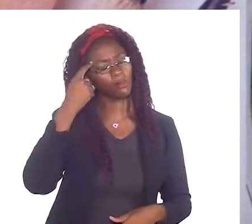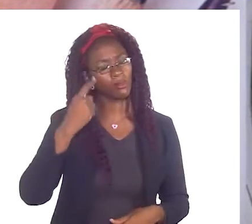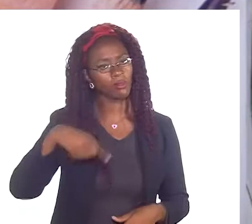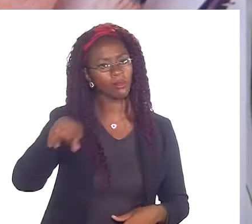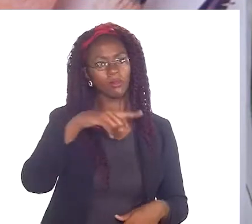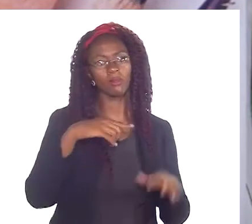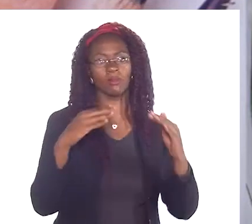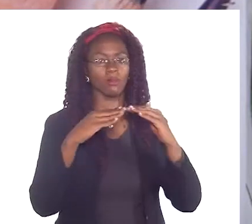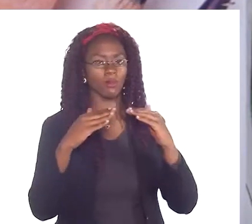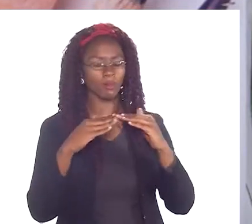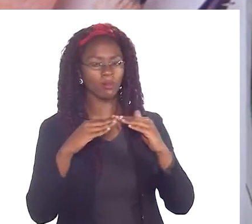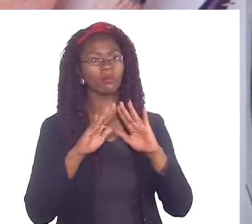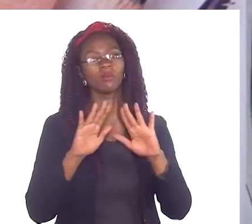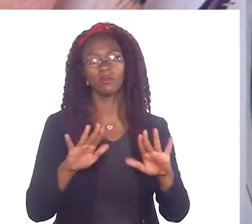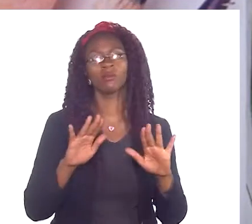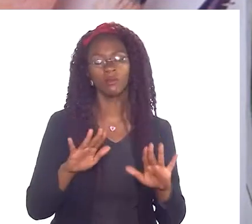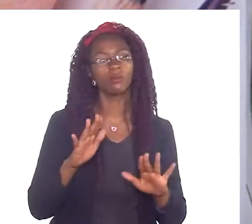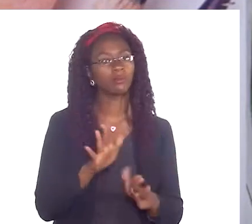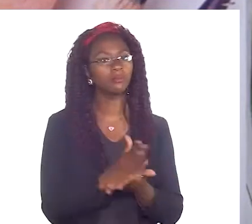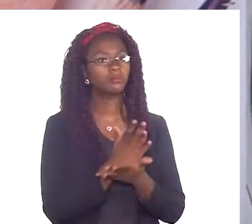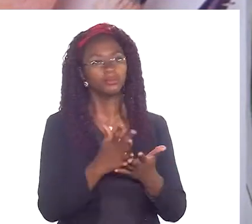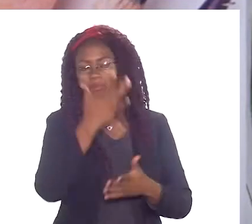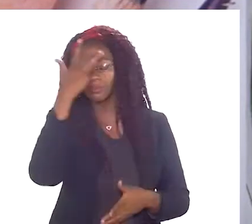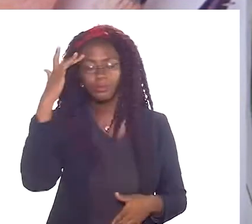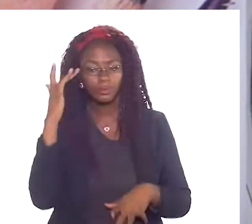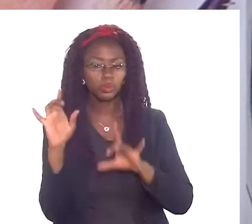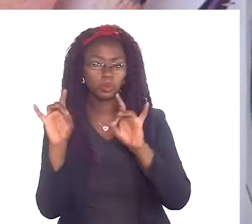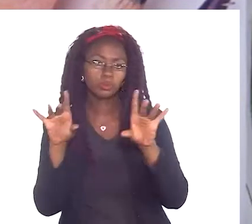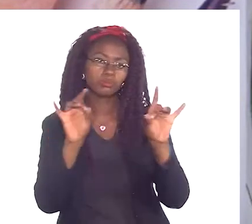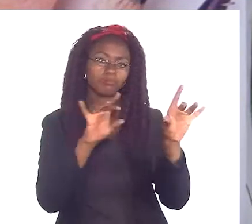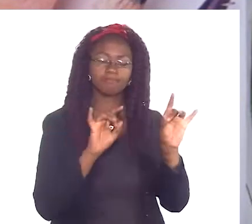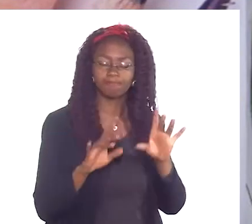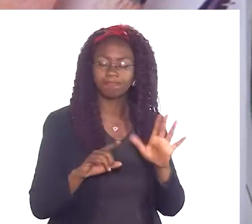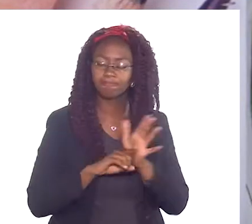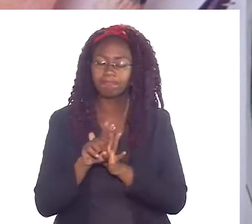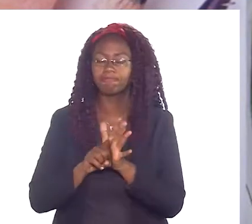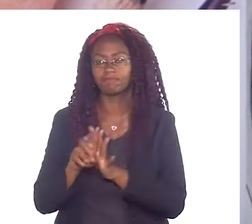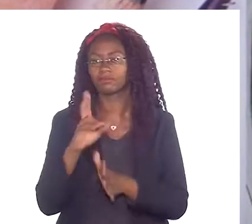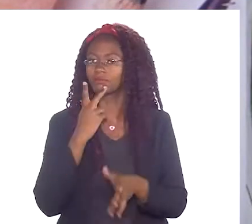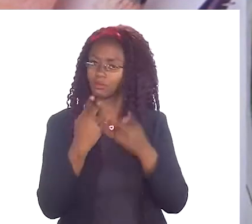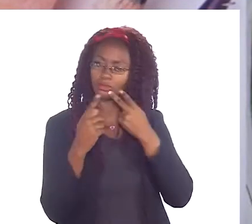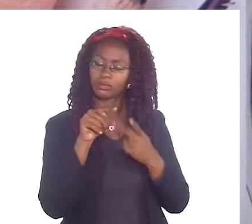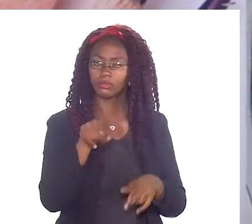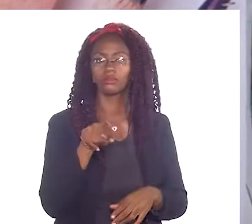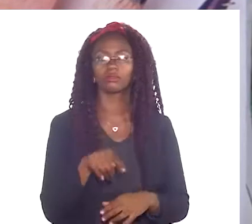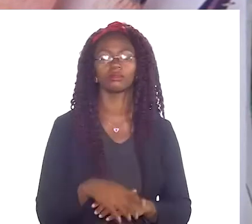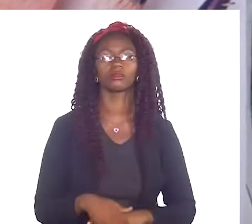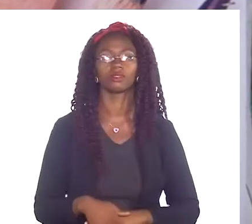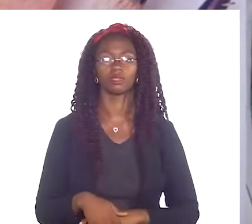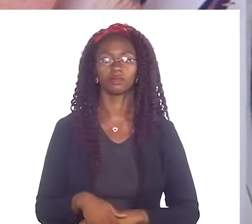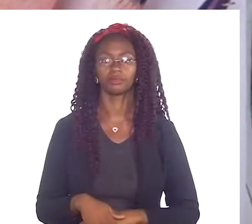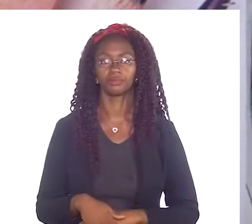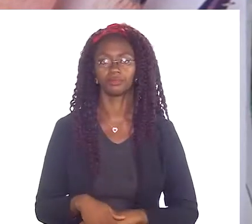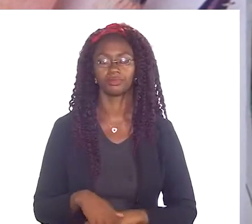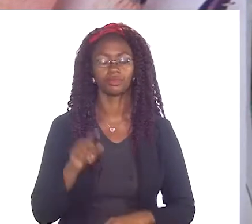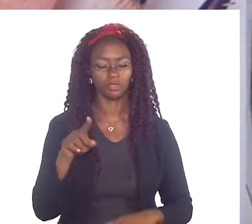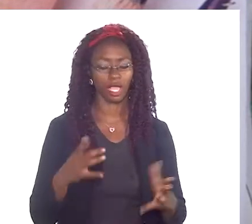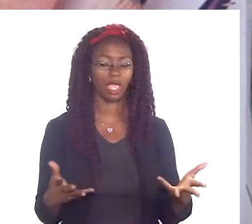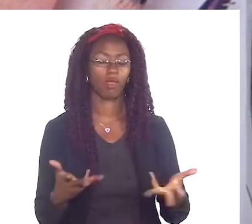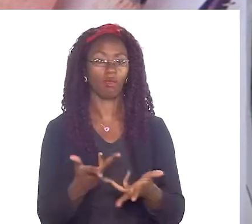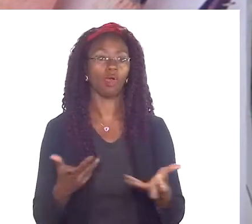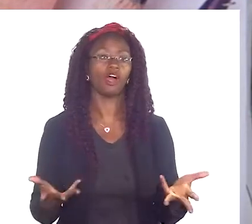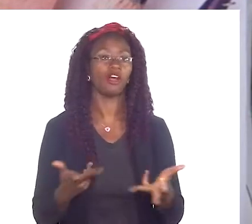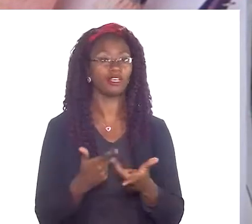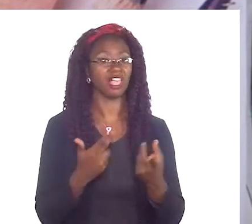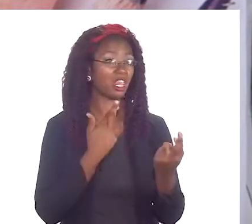sei se vocês também vão concordar, mas alguns especialistas que passaram por aqui afirmaram isso, que a